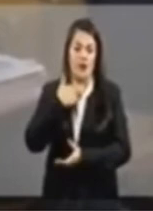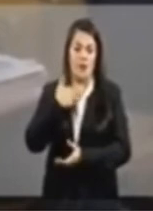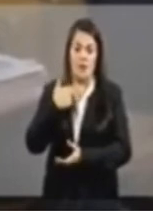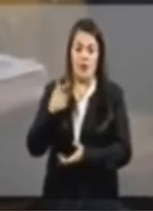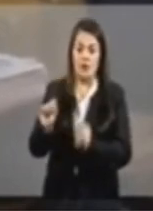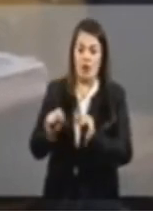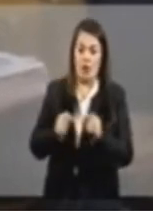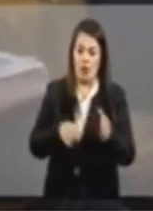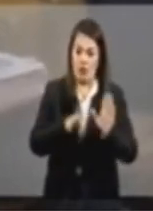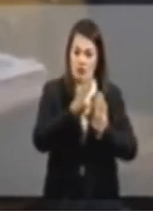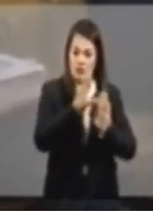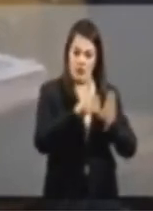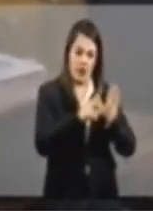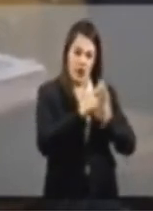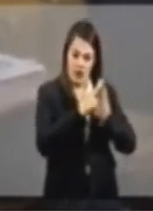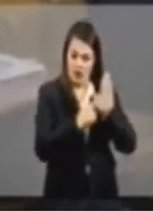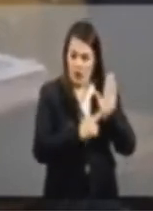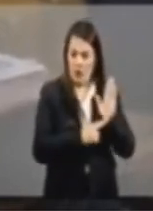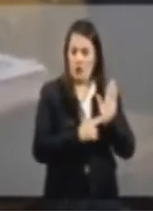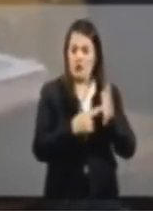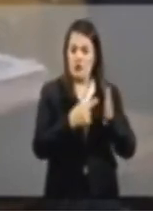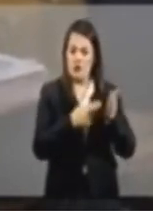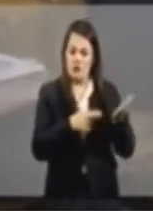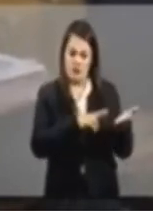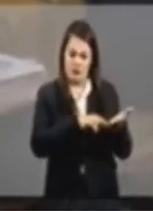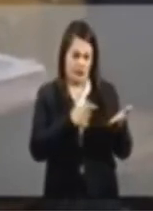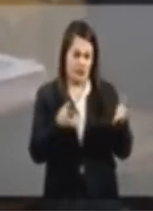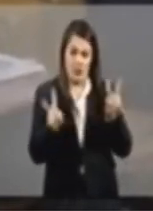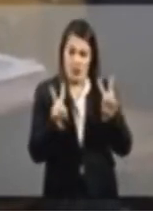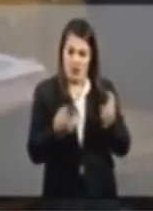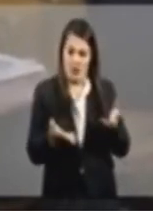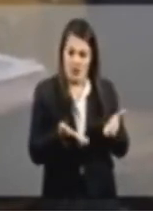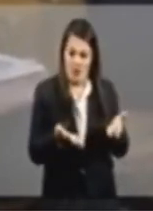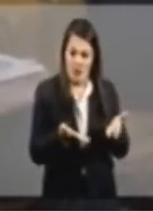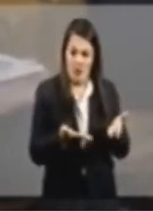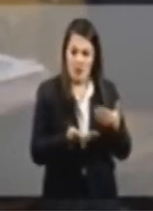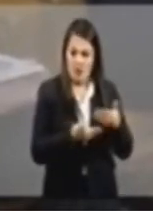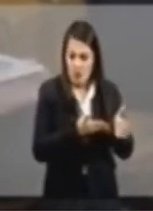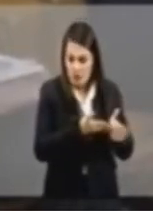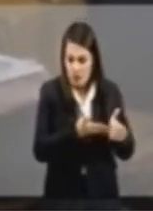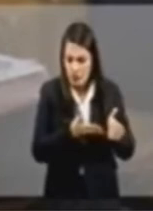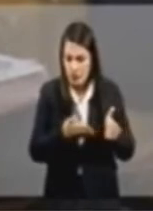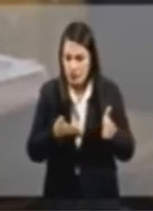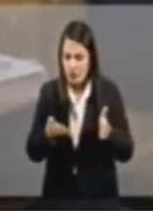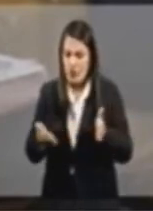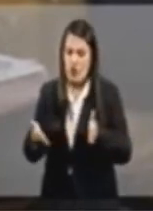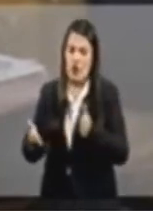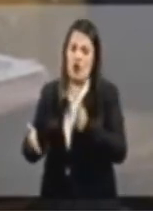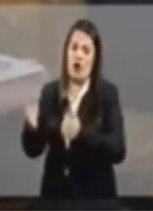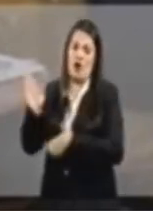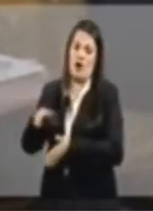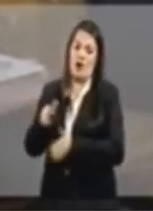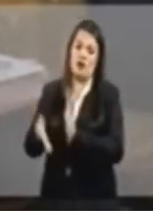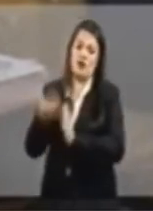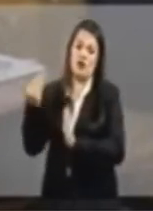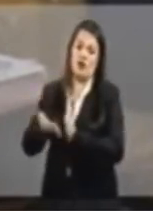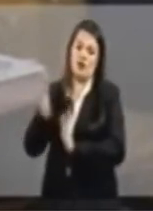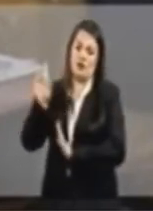literal do dispositivo sobre comenta ali já o cidadão de exercer seus direitos políticos